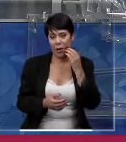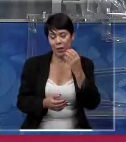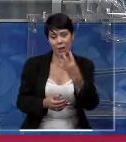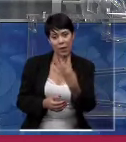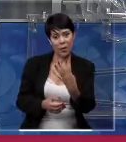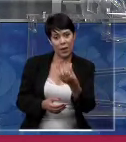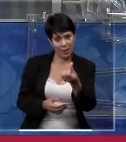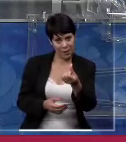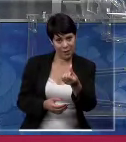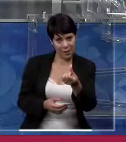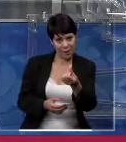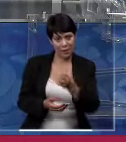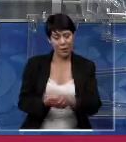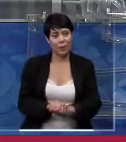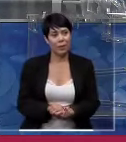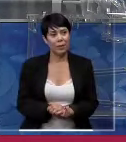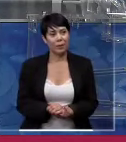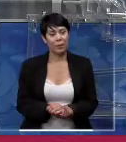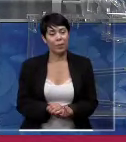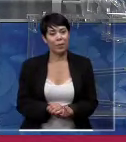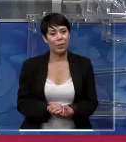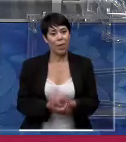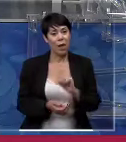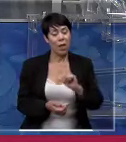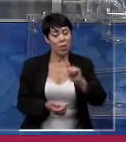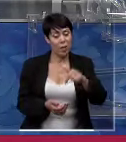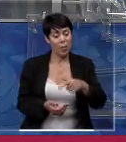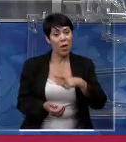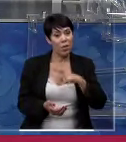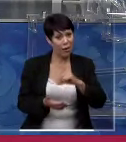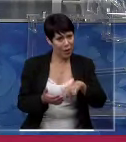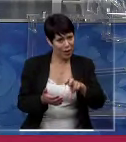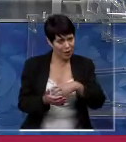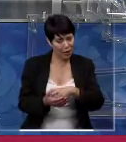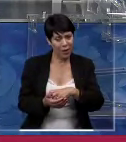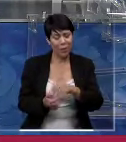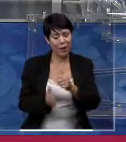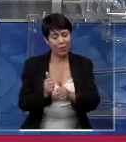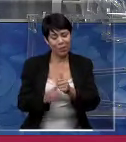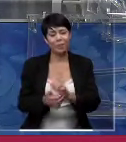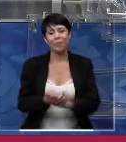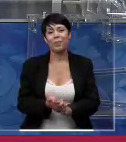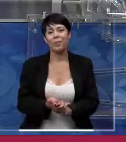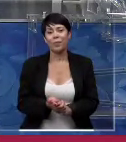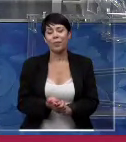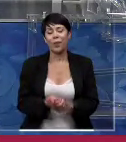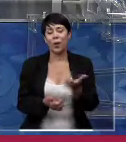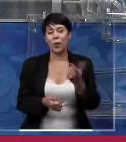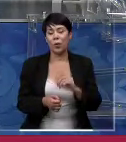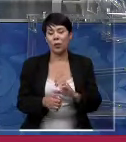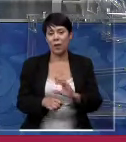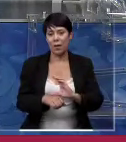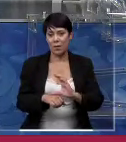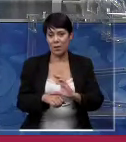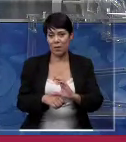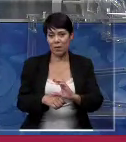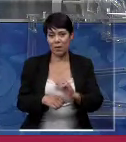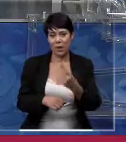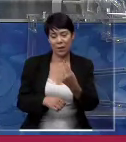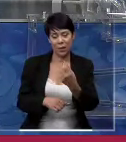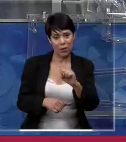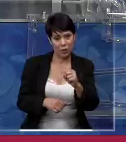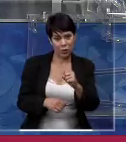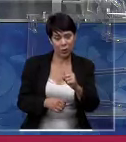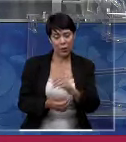Rosa 46. Na sequência tem quina, tem time mania. Fique atento. Bola cinza número 18.